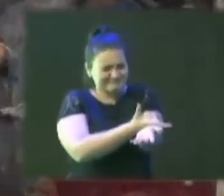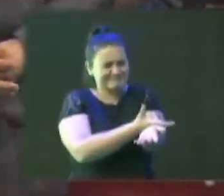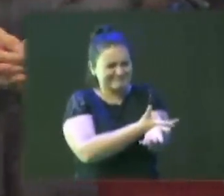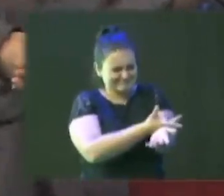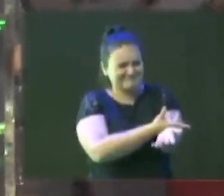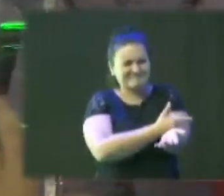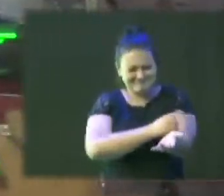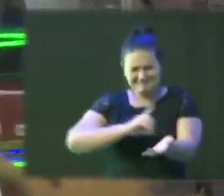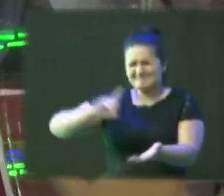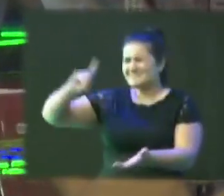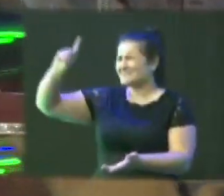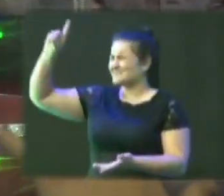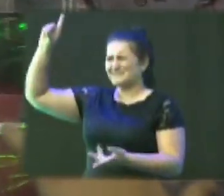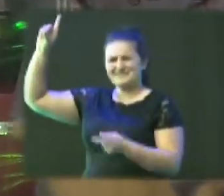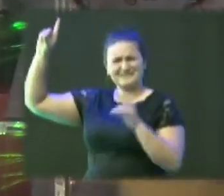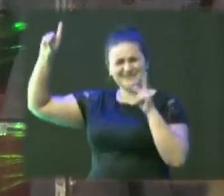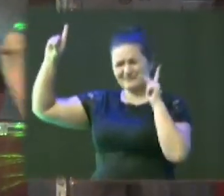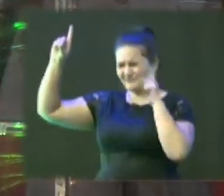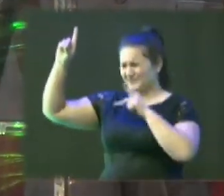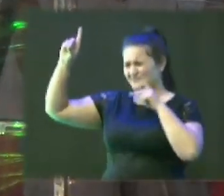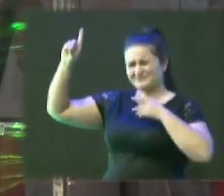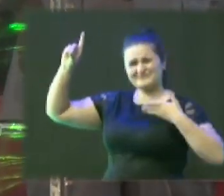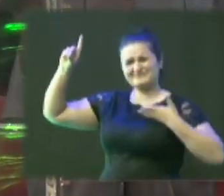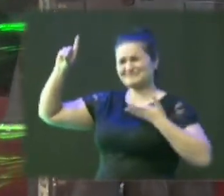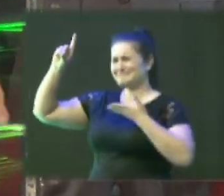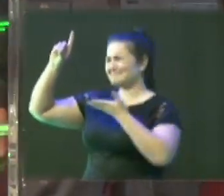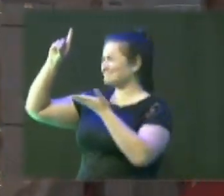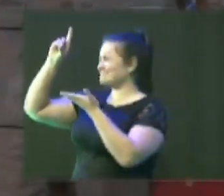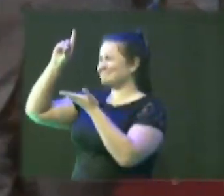diante do Deus verdadeiro,